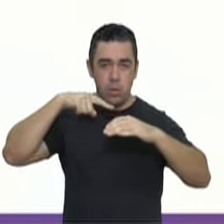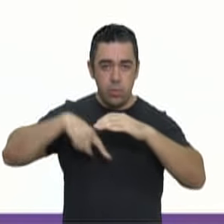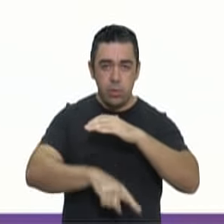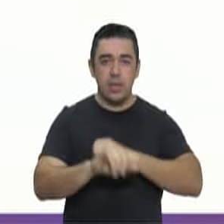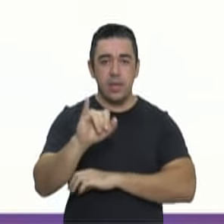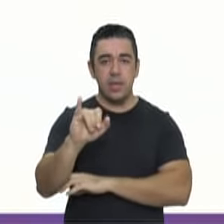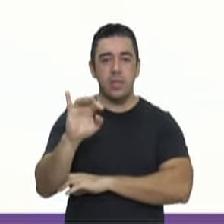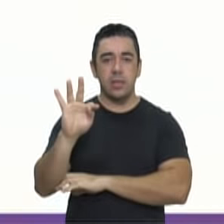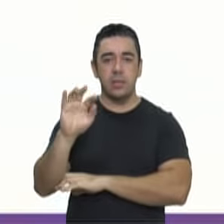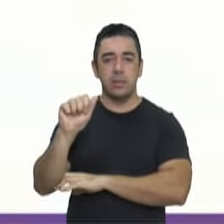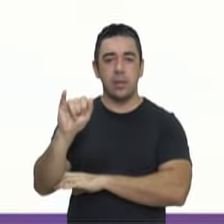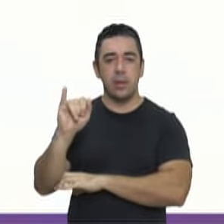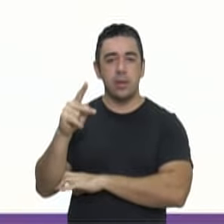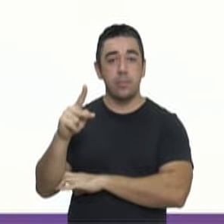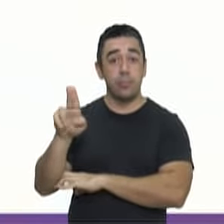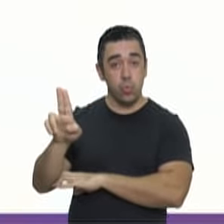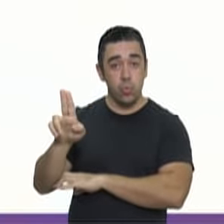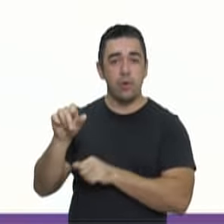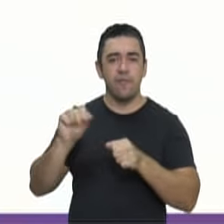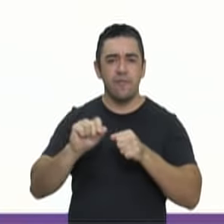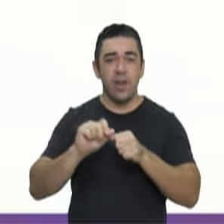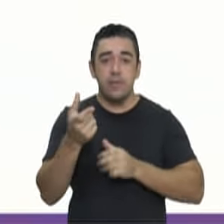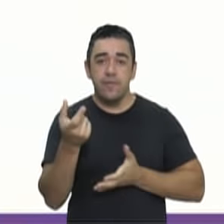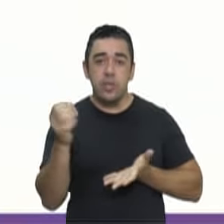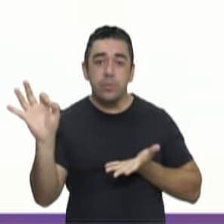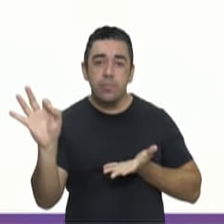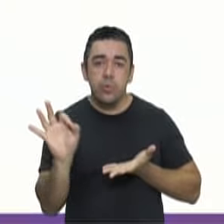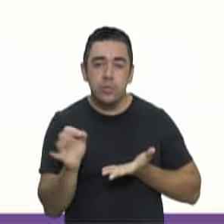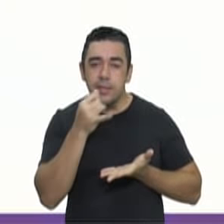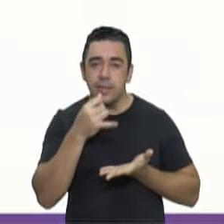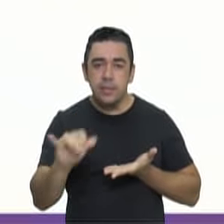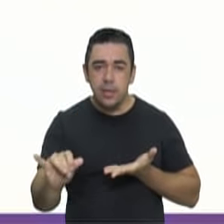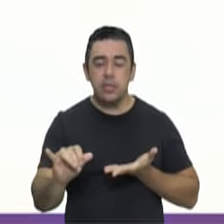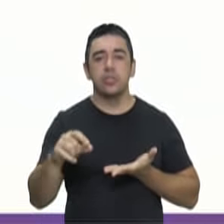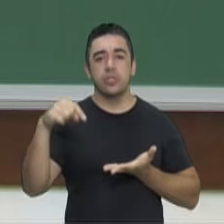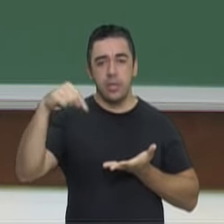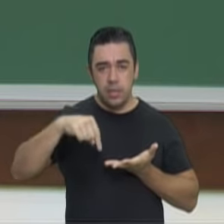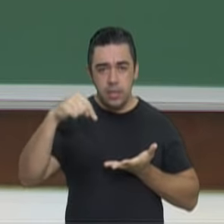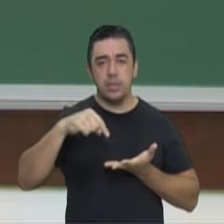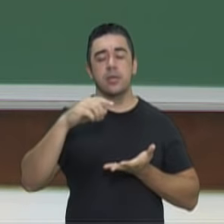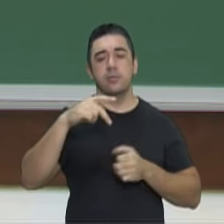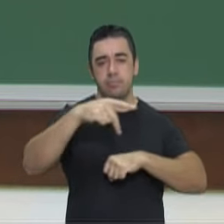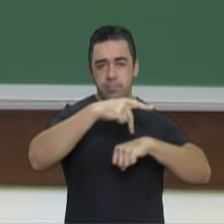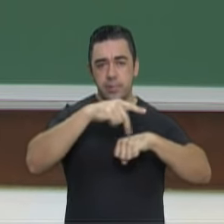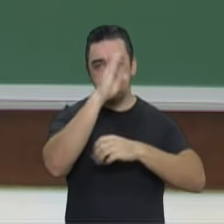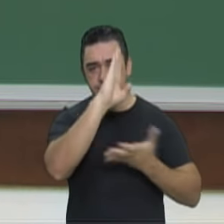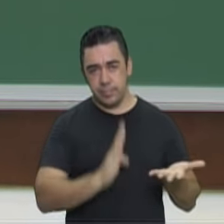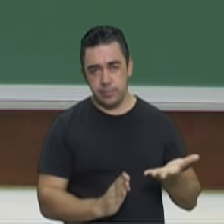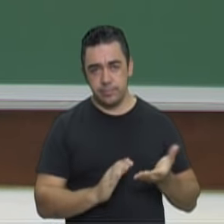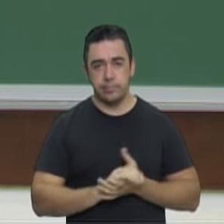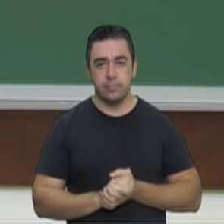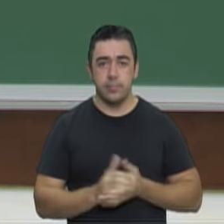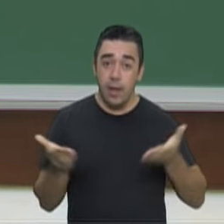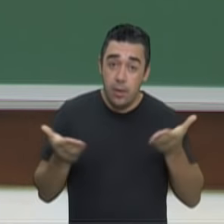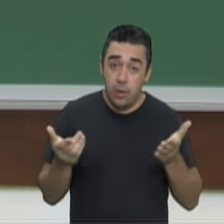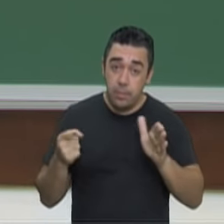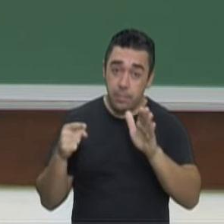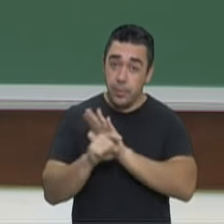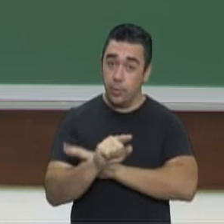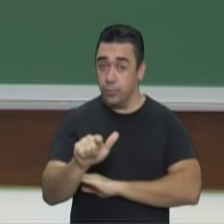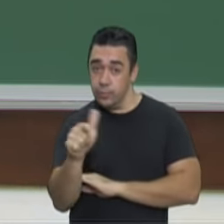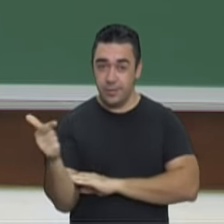Itaipu, que produz cerca de 20% da energia elétrica consumida no nosso país. E agora nós vamos para o